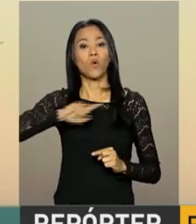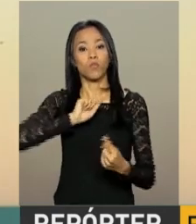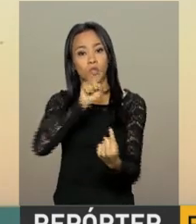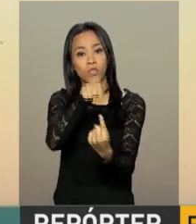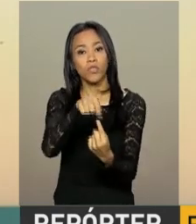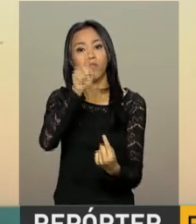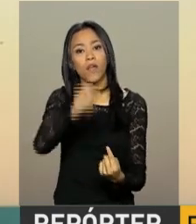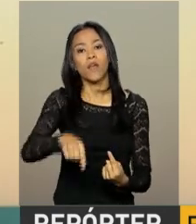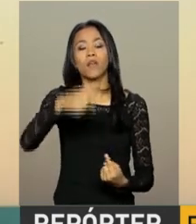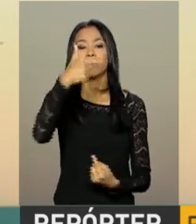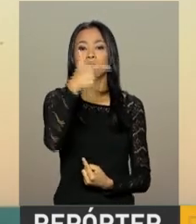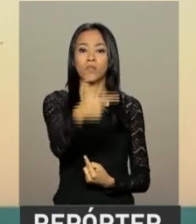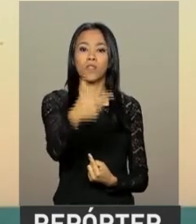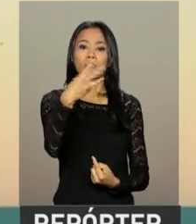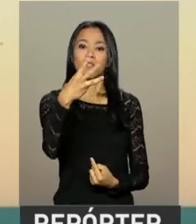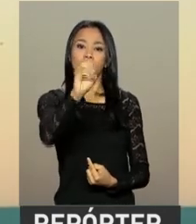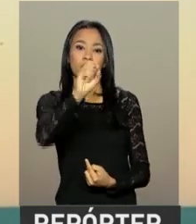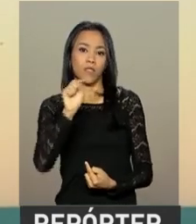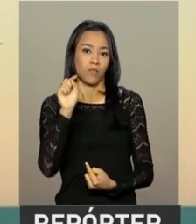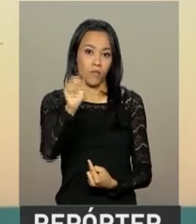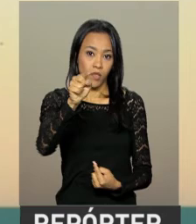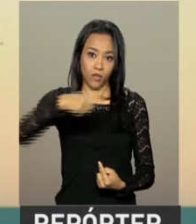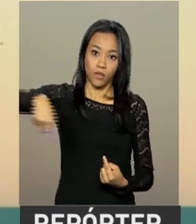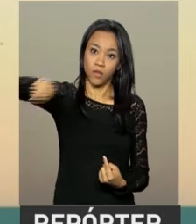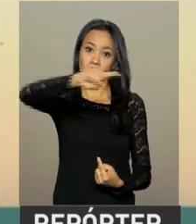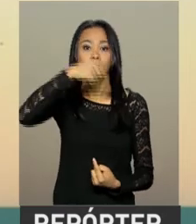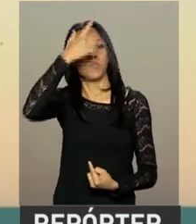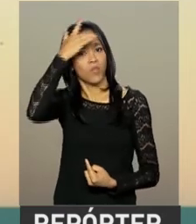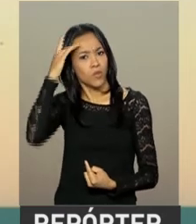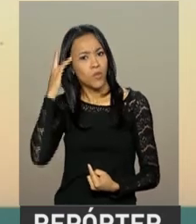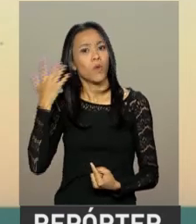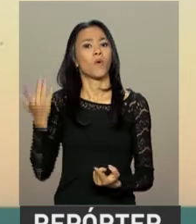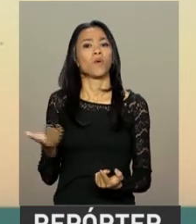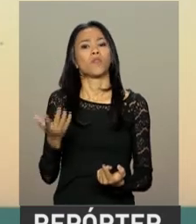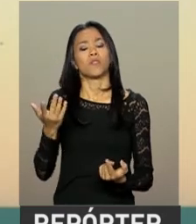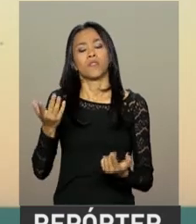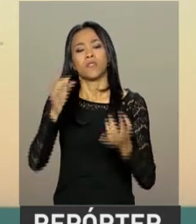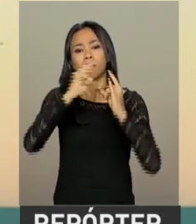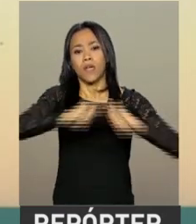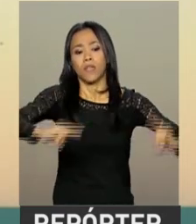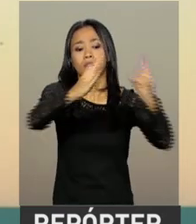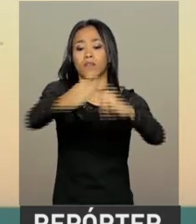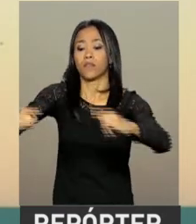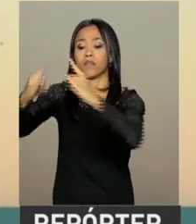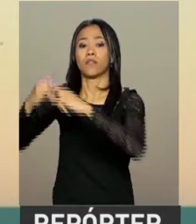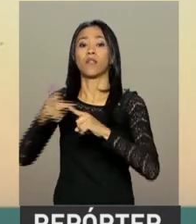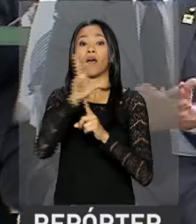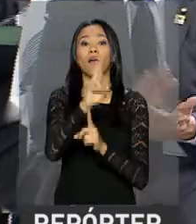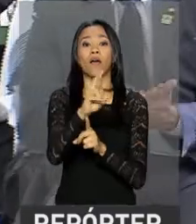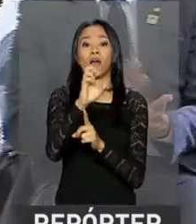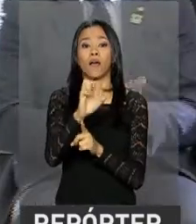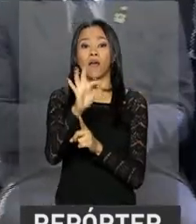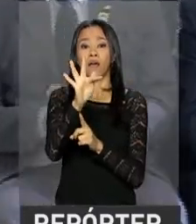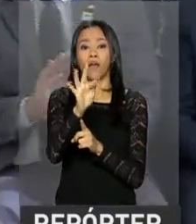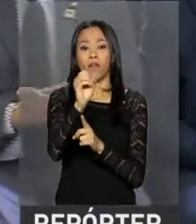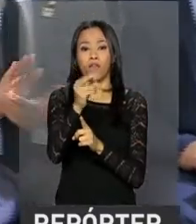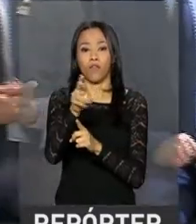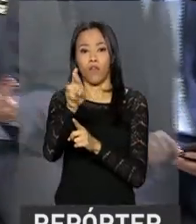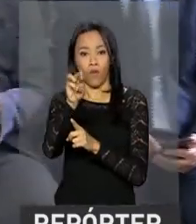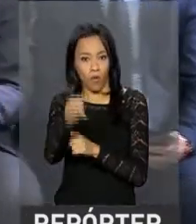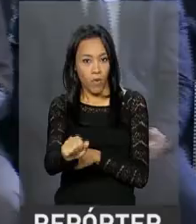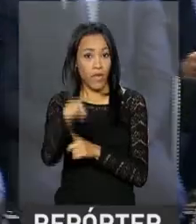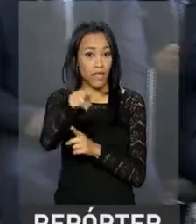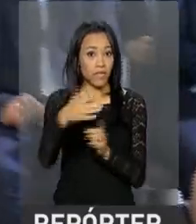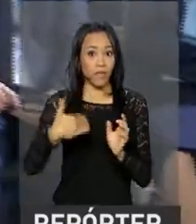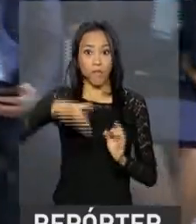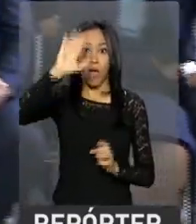e 30 mil assentados da reforma agrária apenas no ano de 2017 isso é mais do